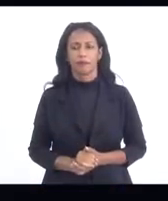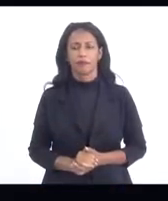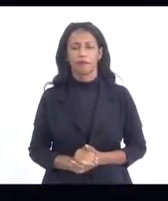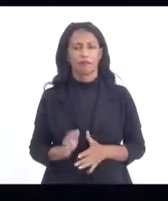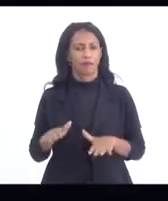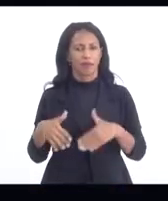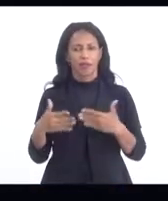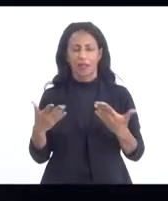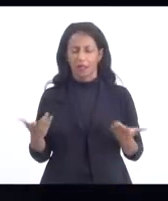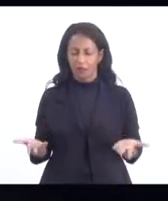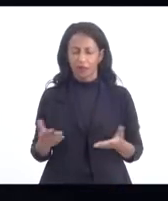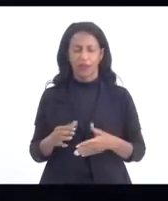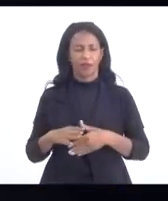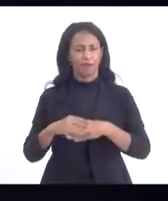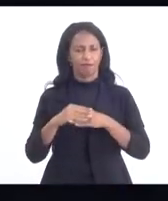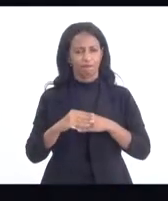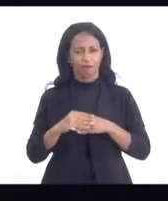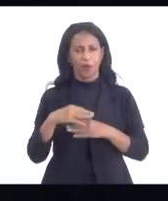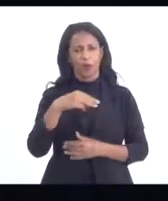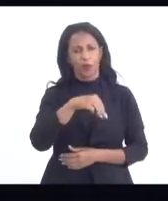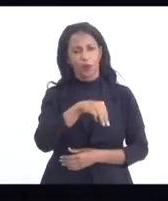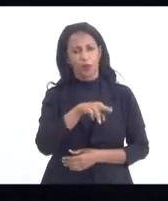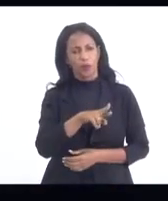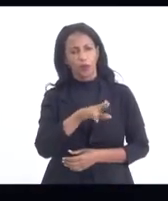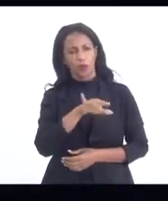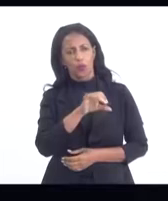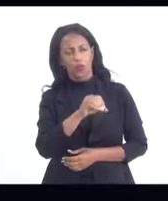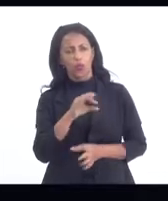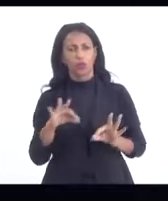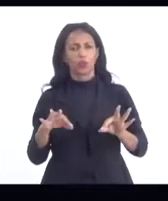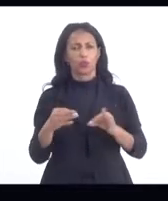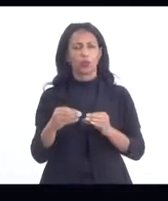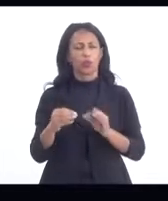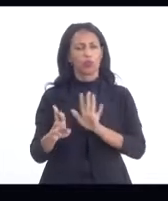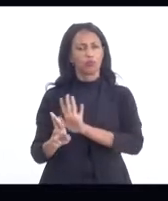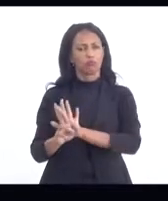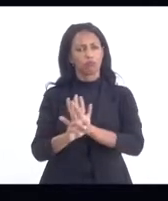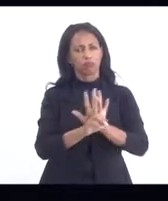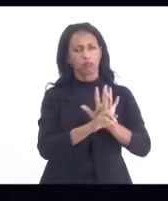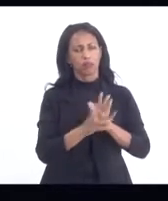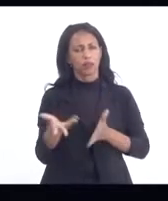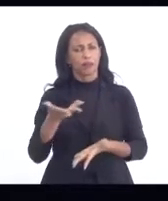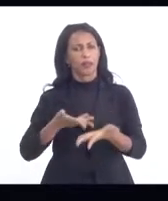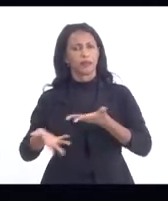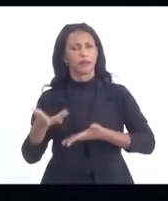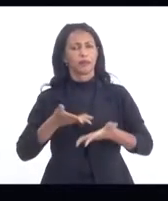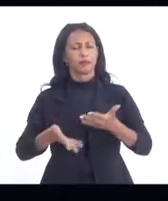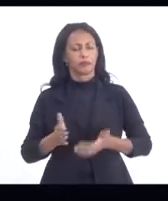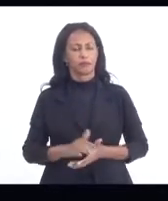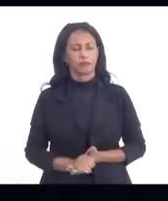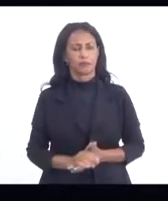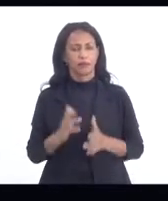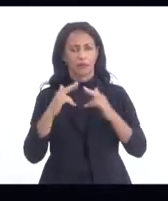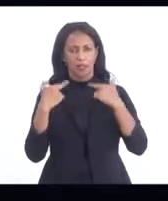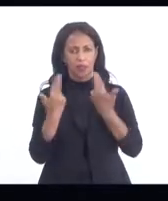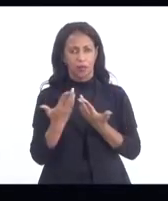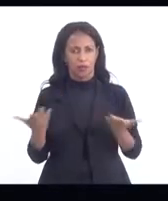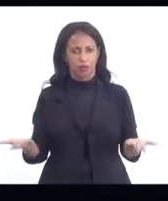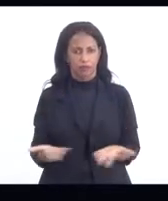enfim, cumprimentando Murilo, cumprimento todas as demais autoridades e participantes da reunião de